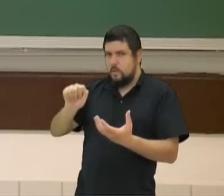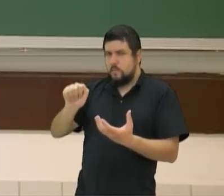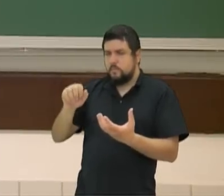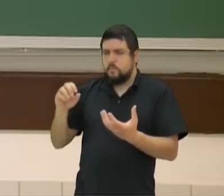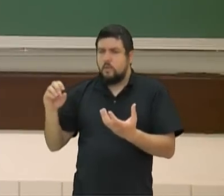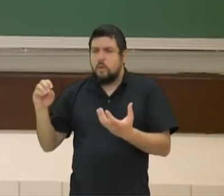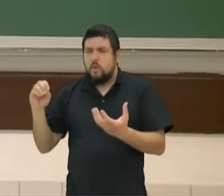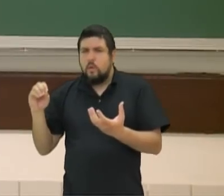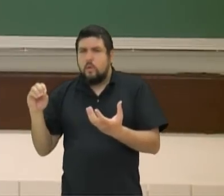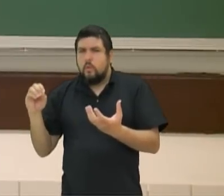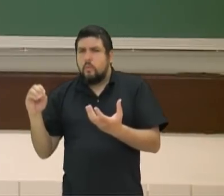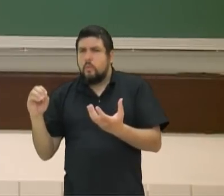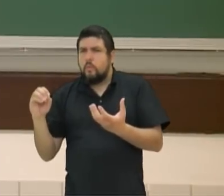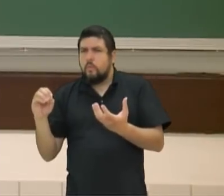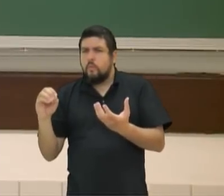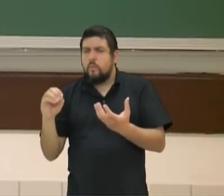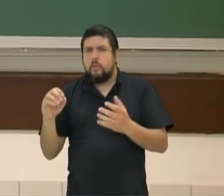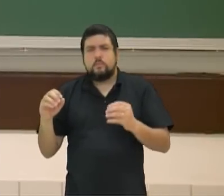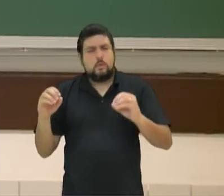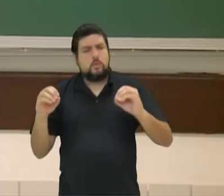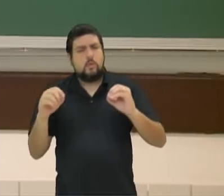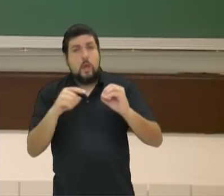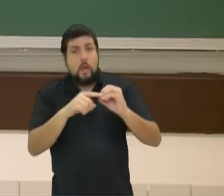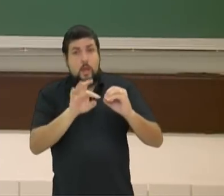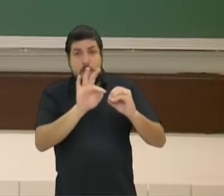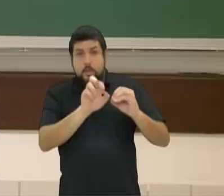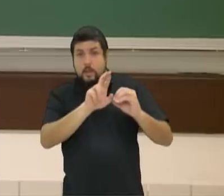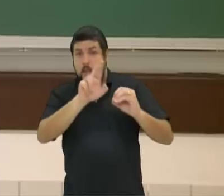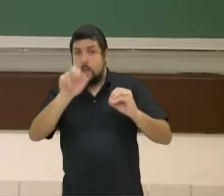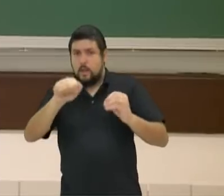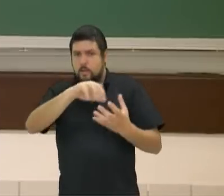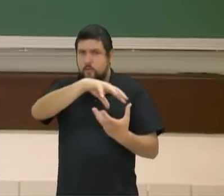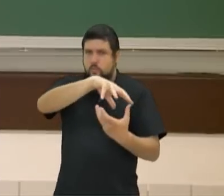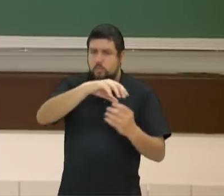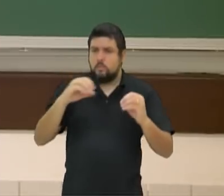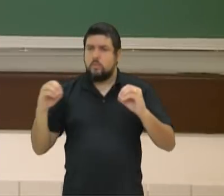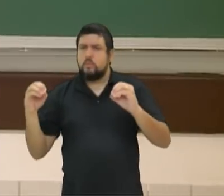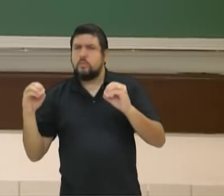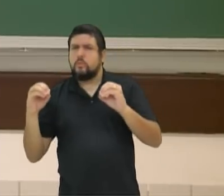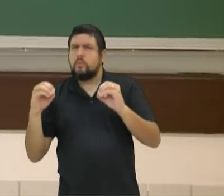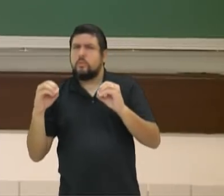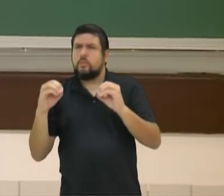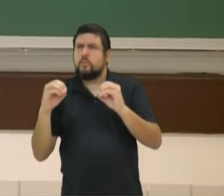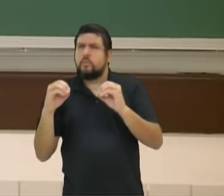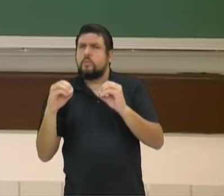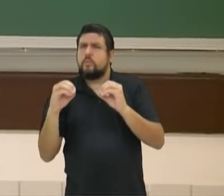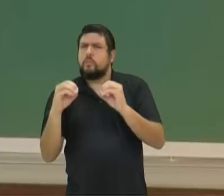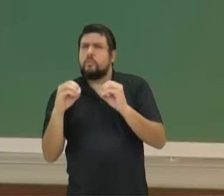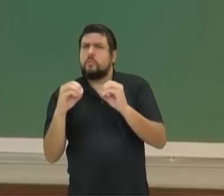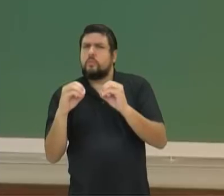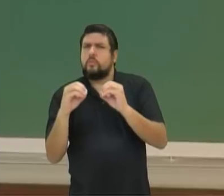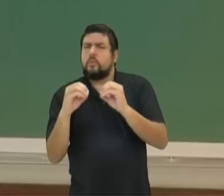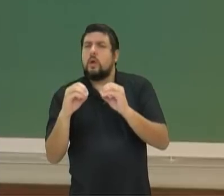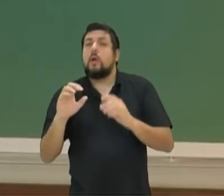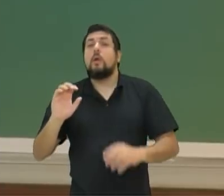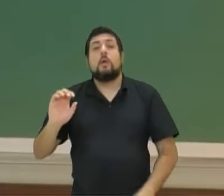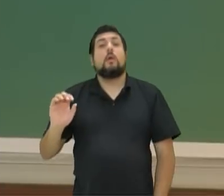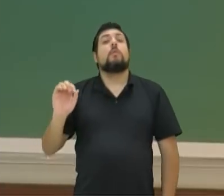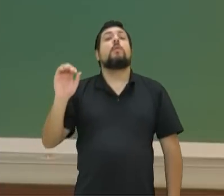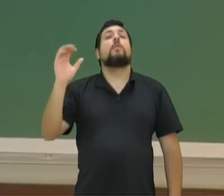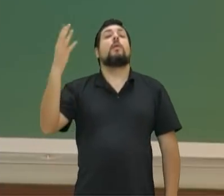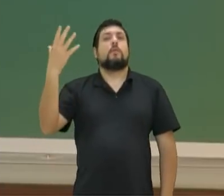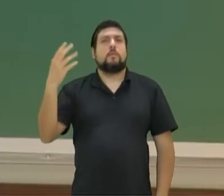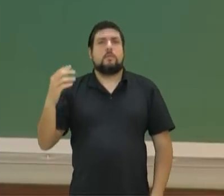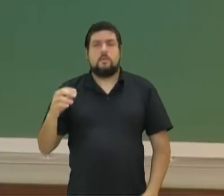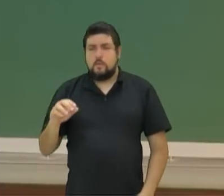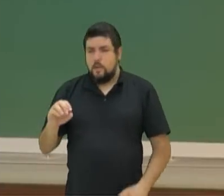mais ou menos na rota do planeta Terra. E aconteceu algo bombástico. Theia